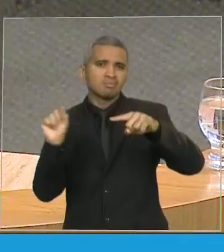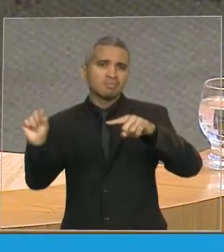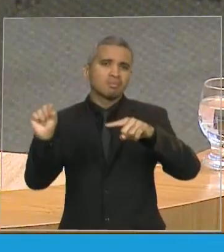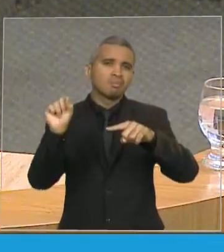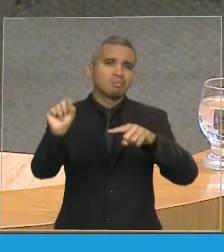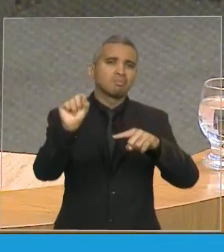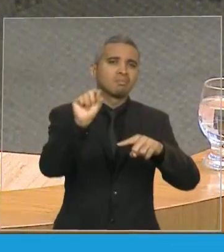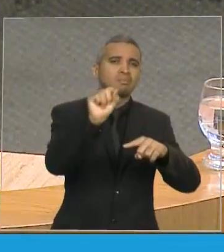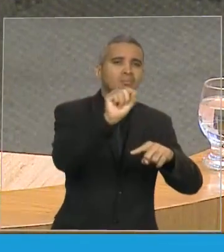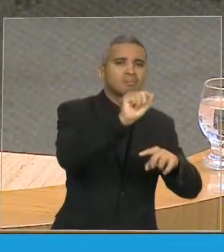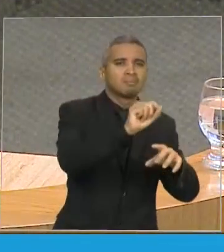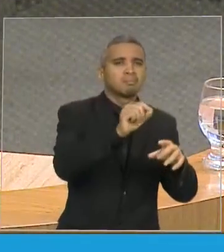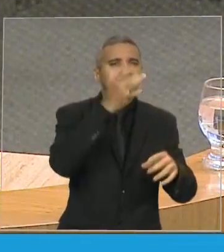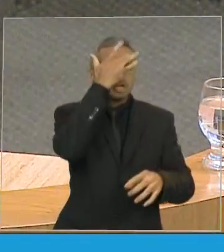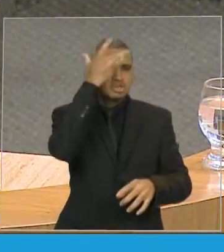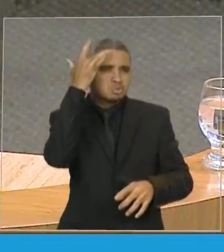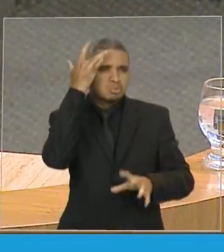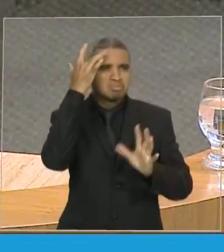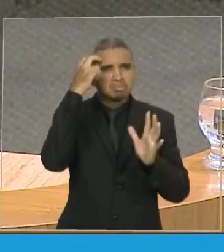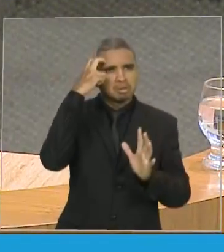pessoas intelectuais,